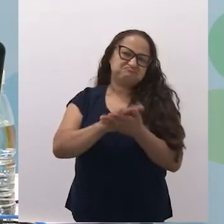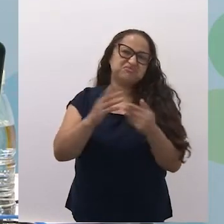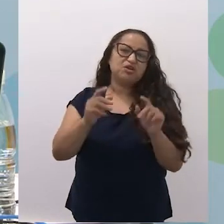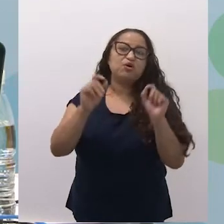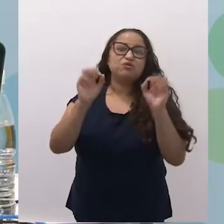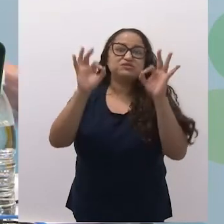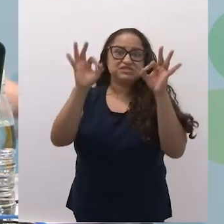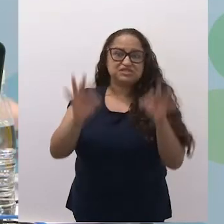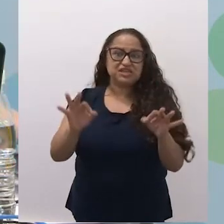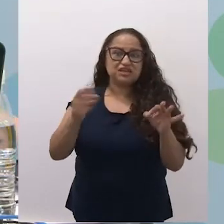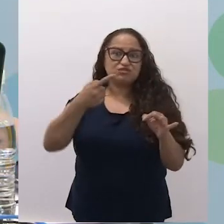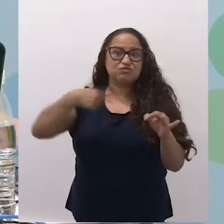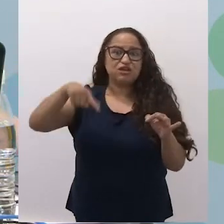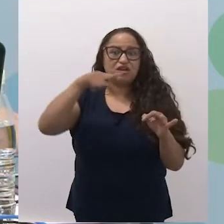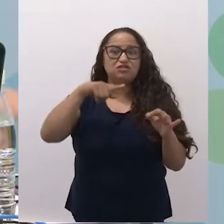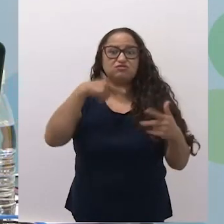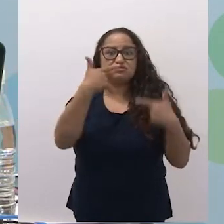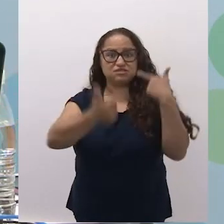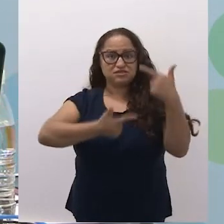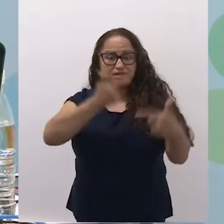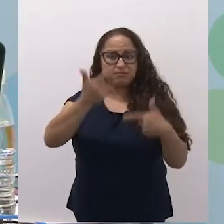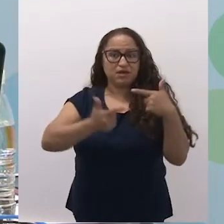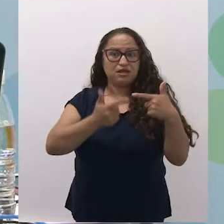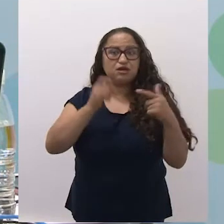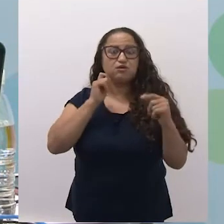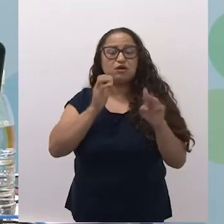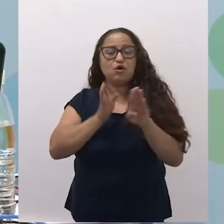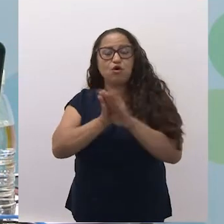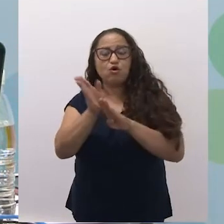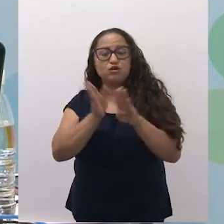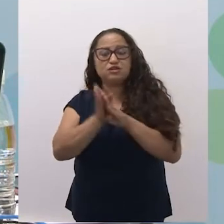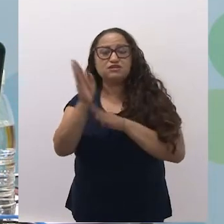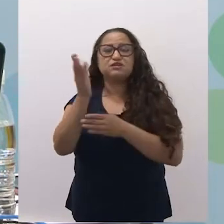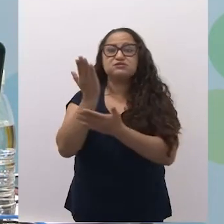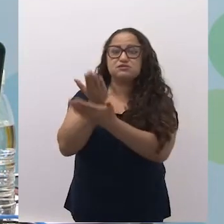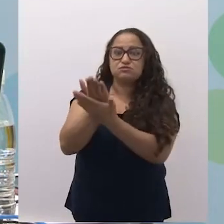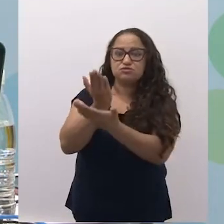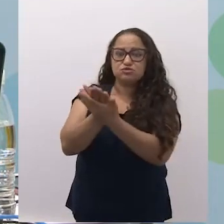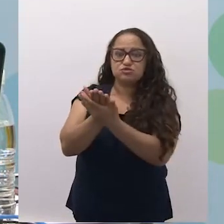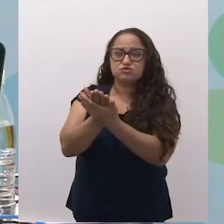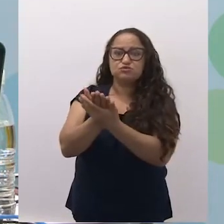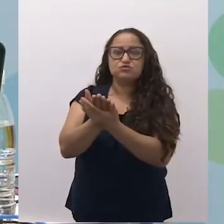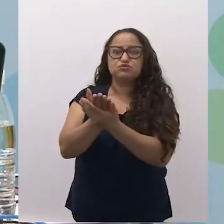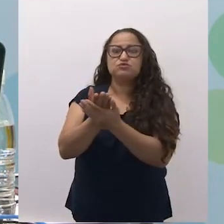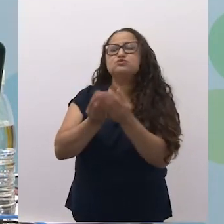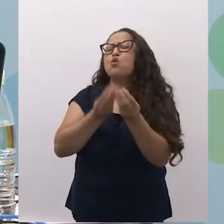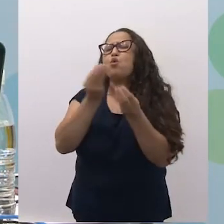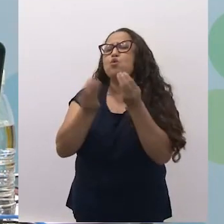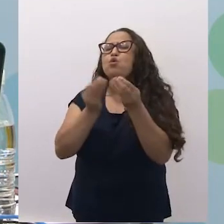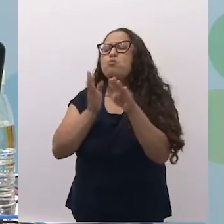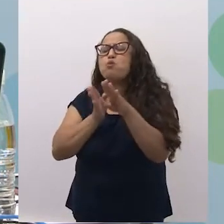gente trabalhar com uma questão de orientação de estudos, né? Uma